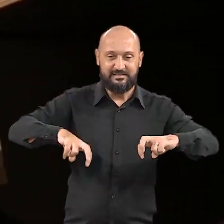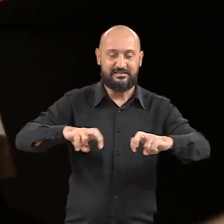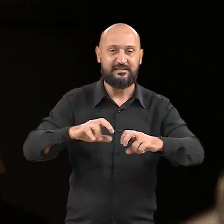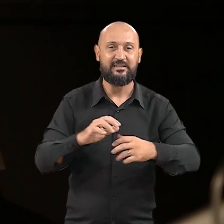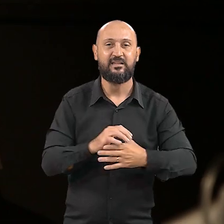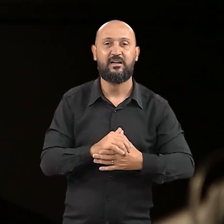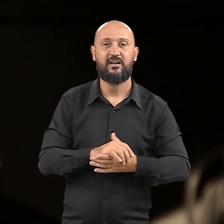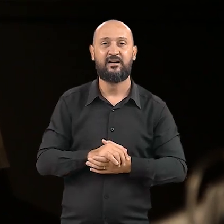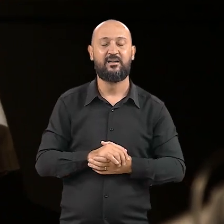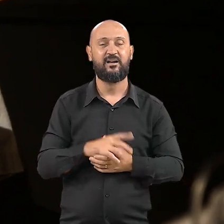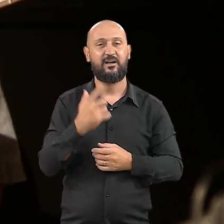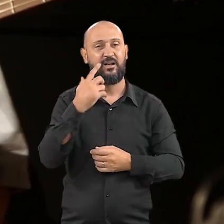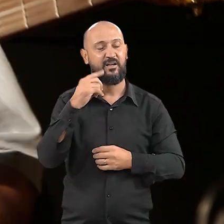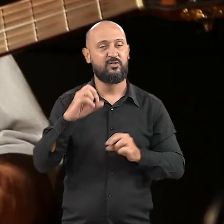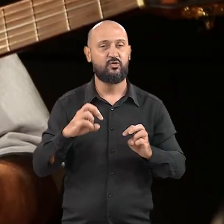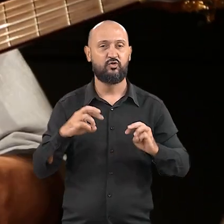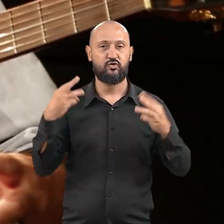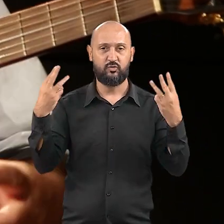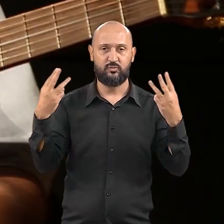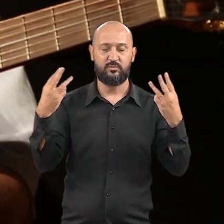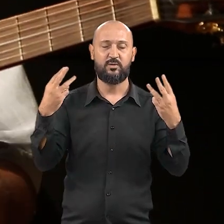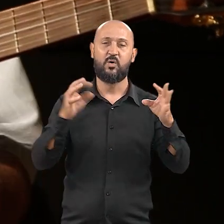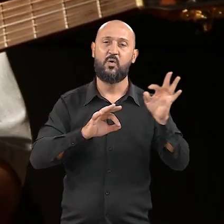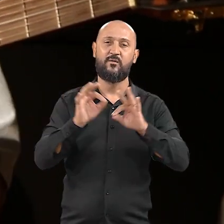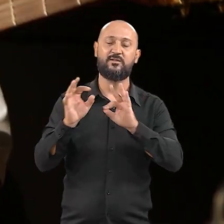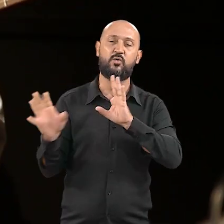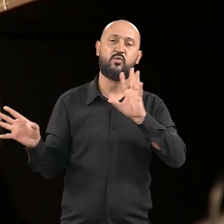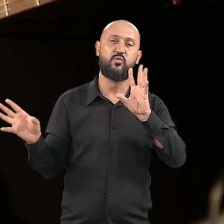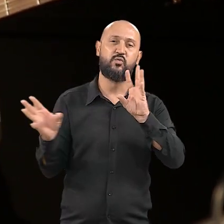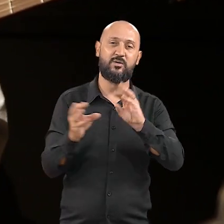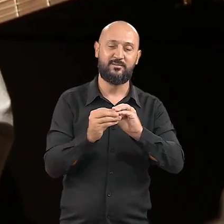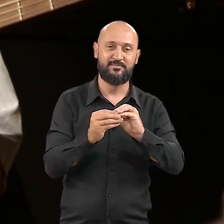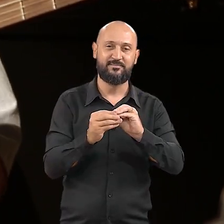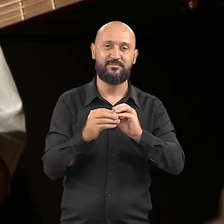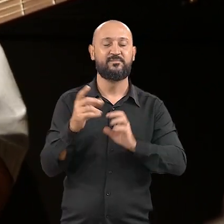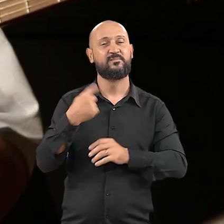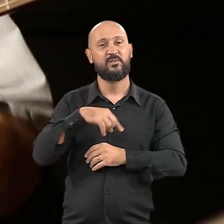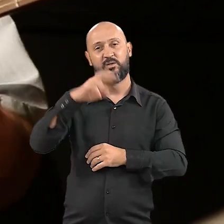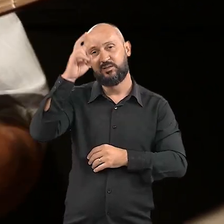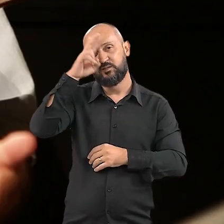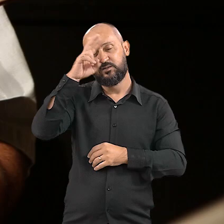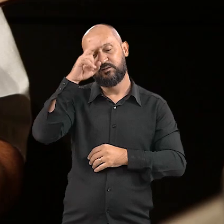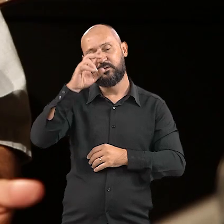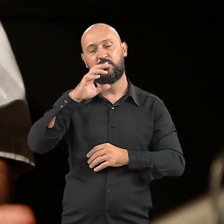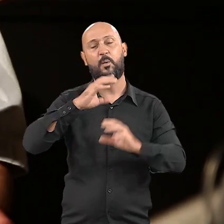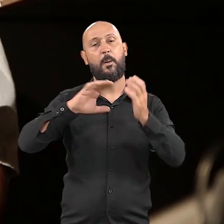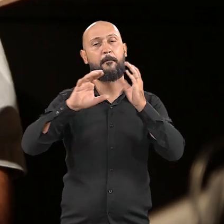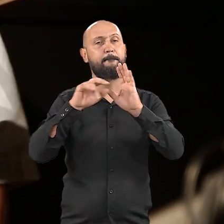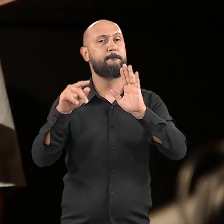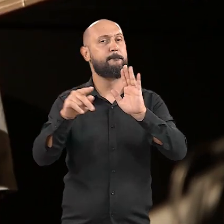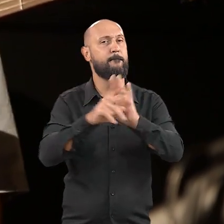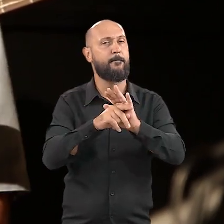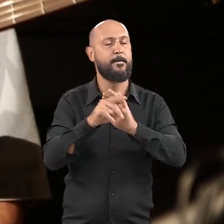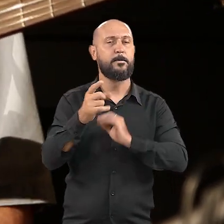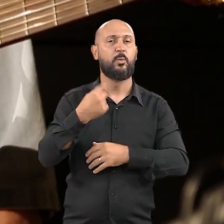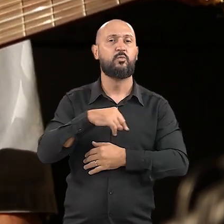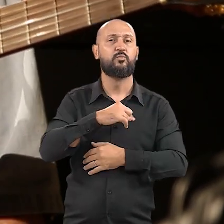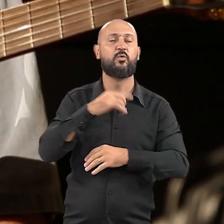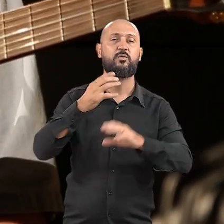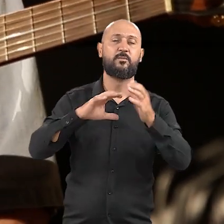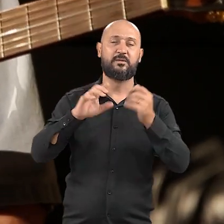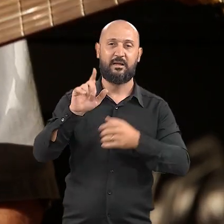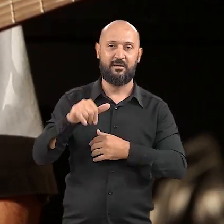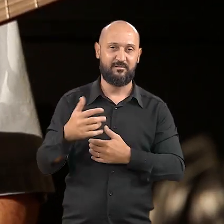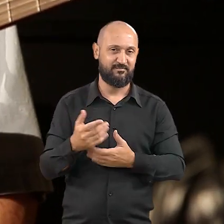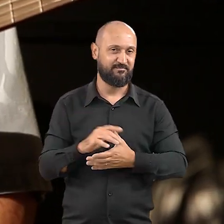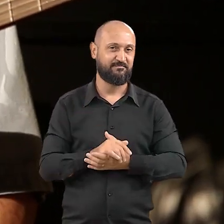aí esse show fazia um resumo da nossa história. Eu criei uma canção exclusiva para isso, que é o Nossa Música é